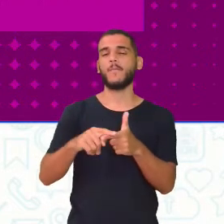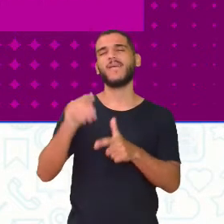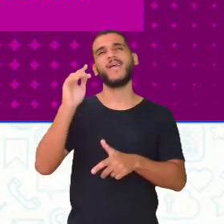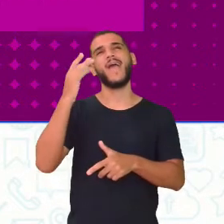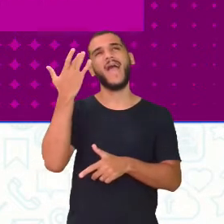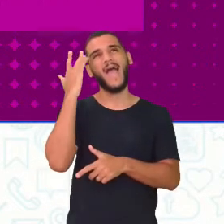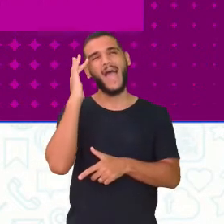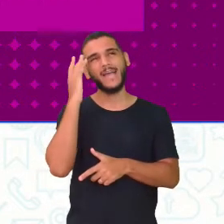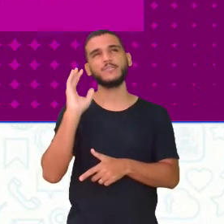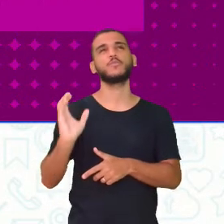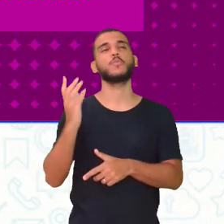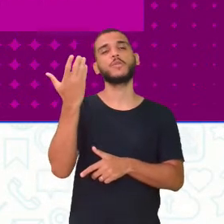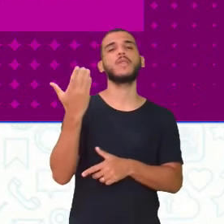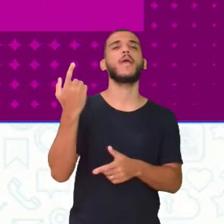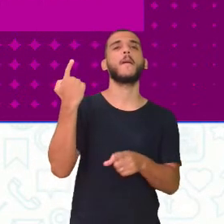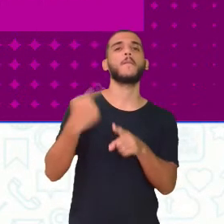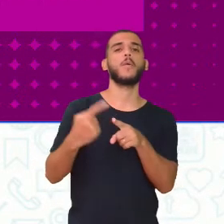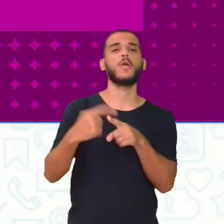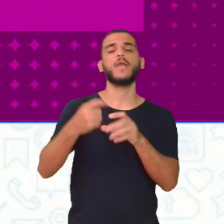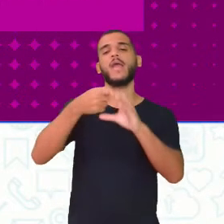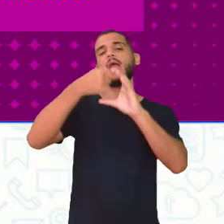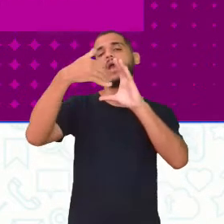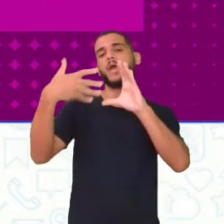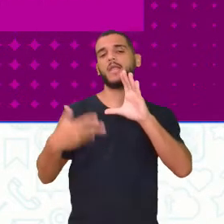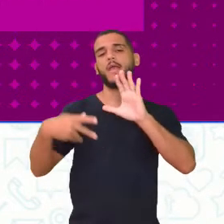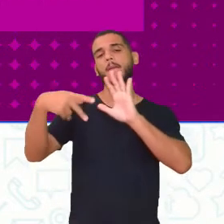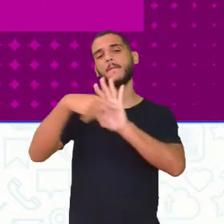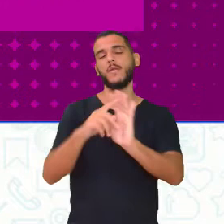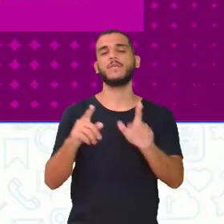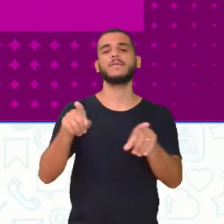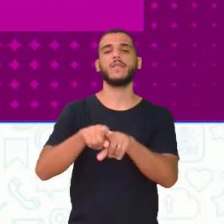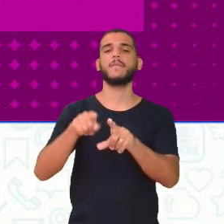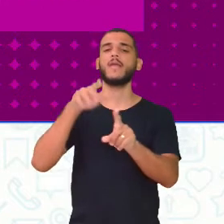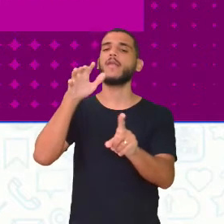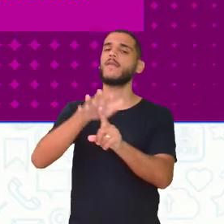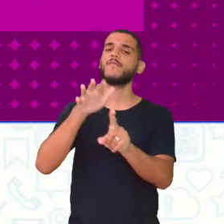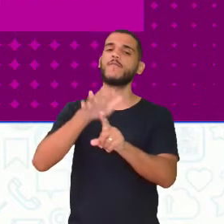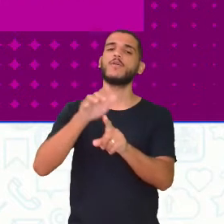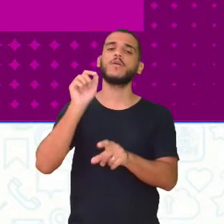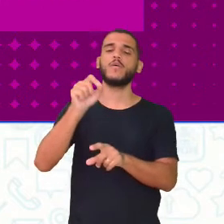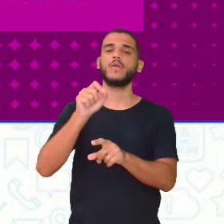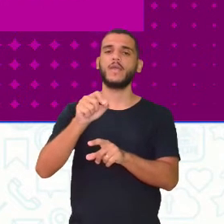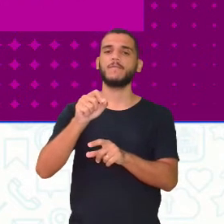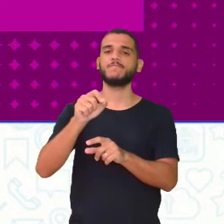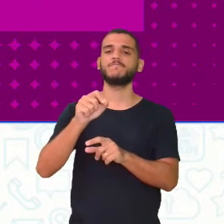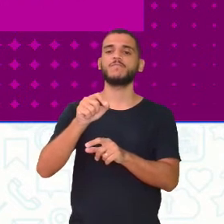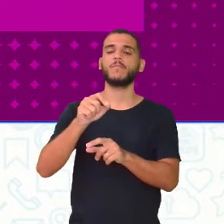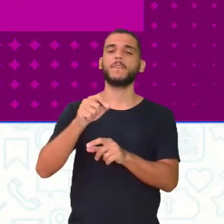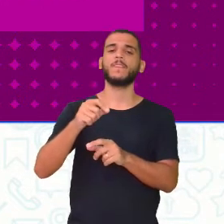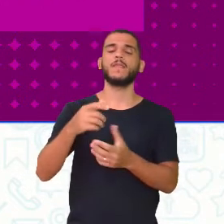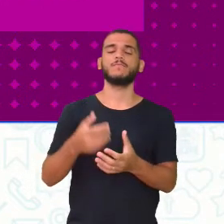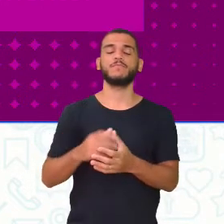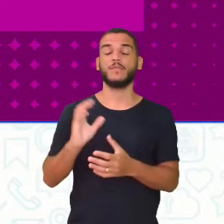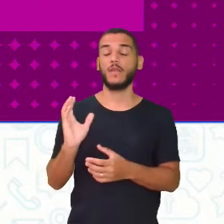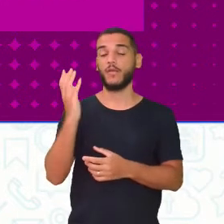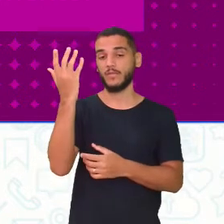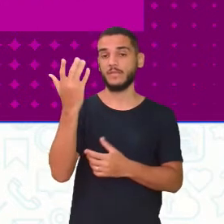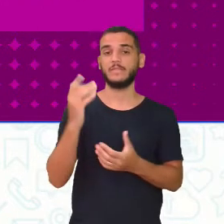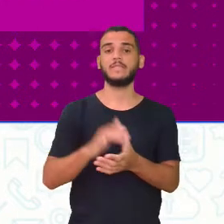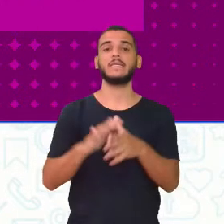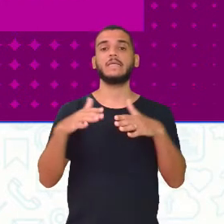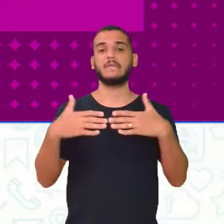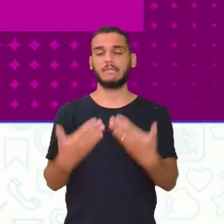provável e característica que pode influenciar diretamente na consequência. Então, a partir